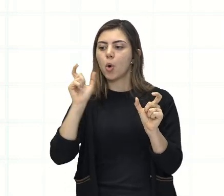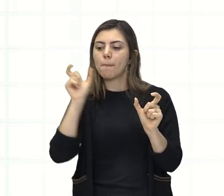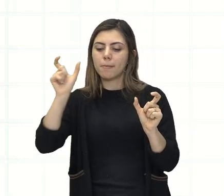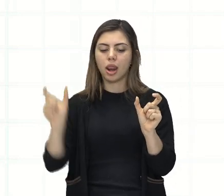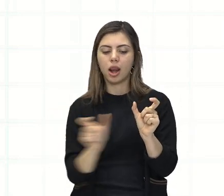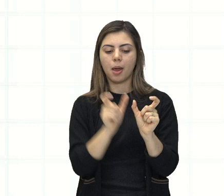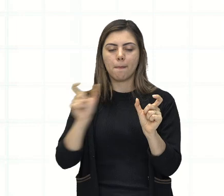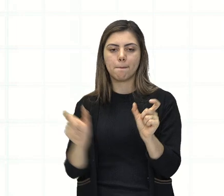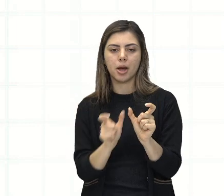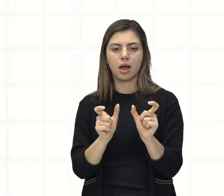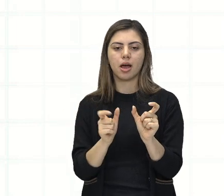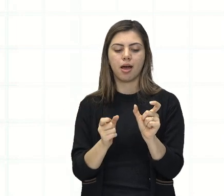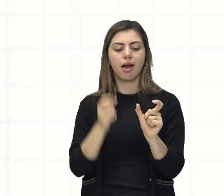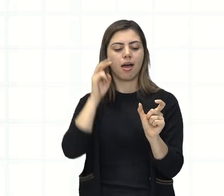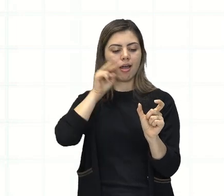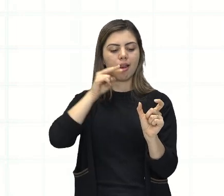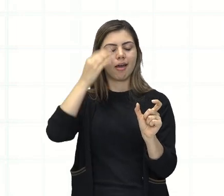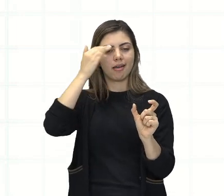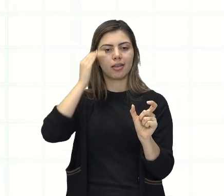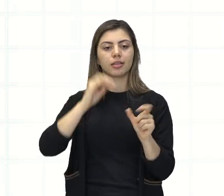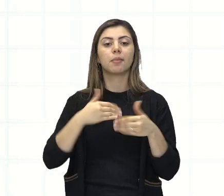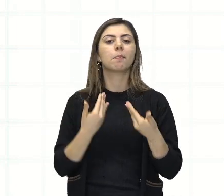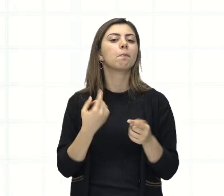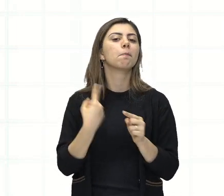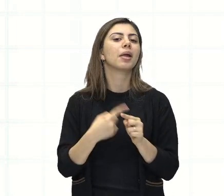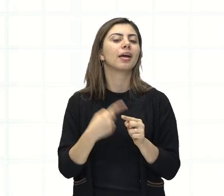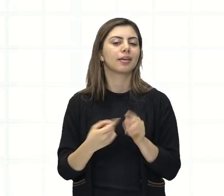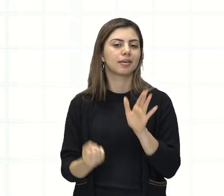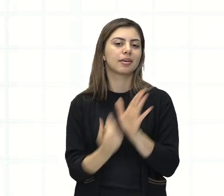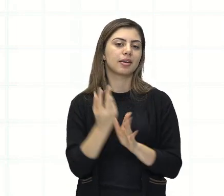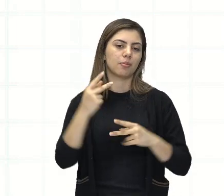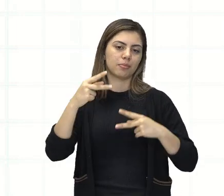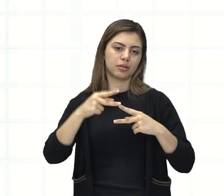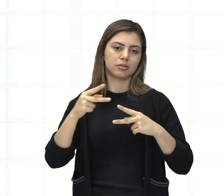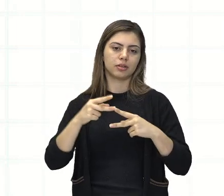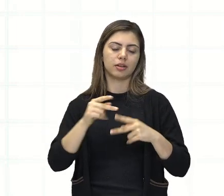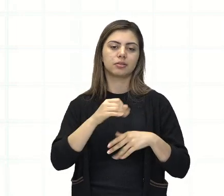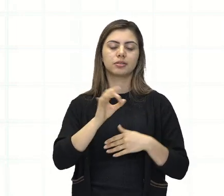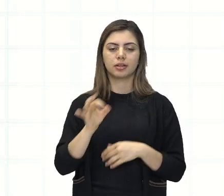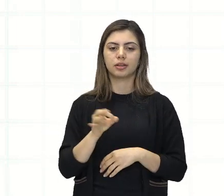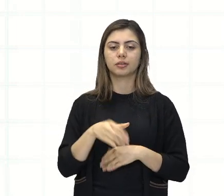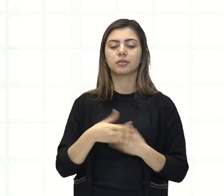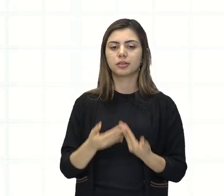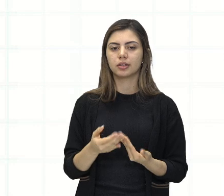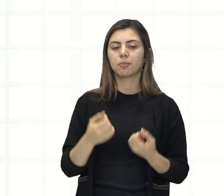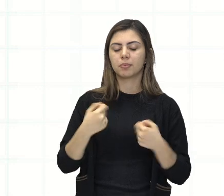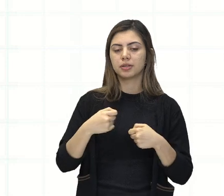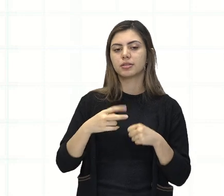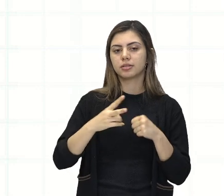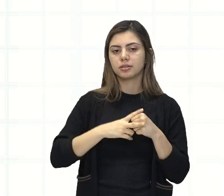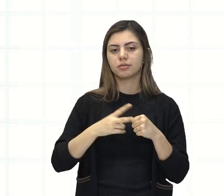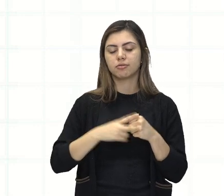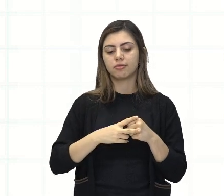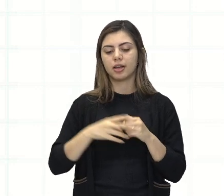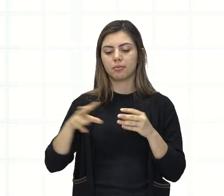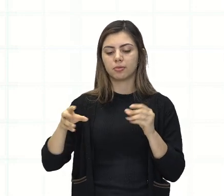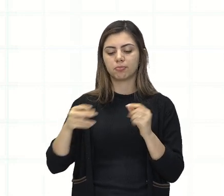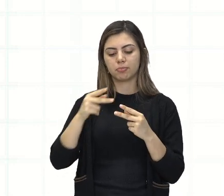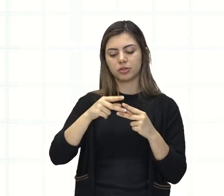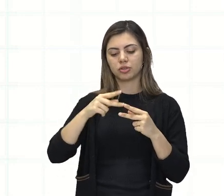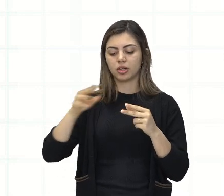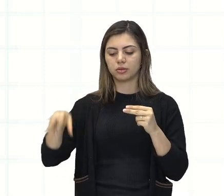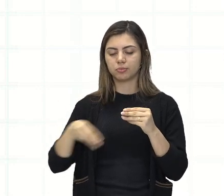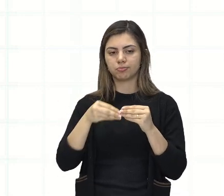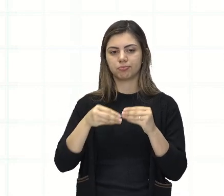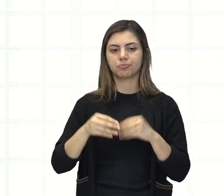sujeito. Para formar quem, turminha? O predicado. O predicado é formado a partir do verbo. Olha um